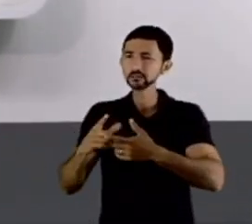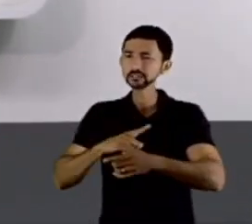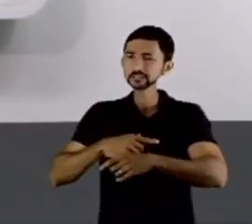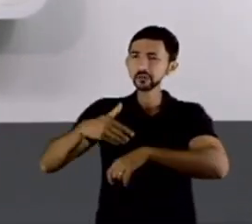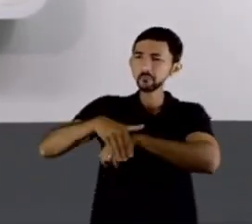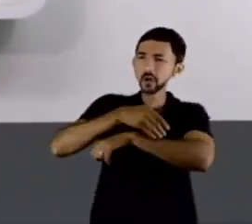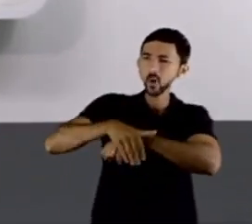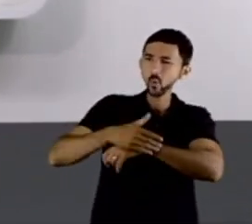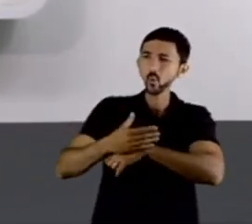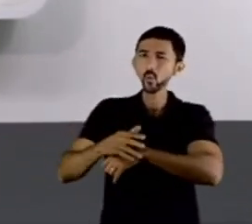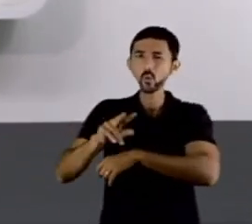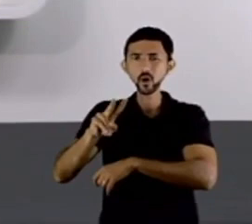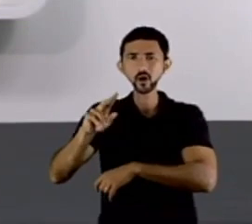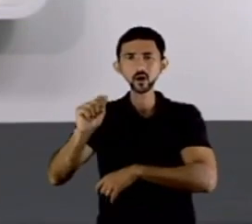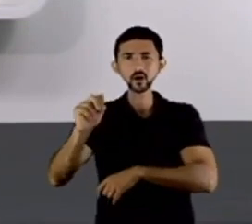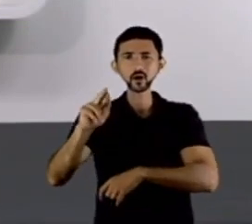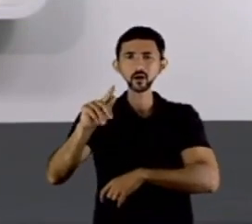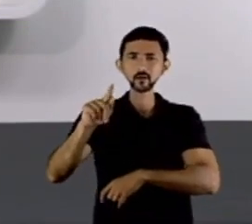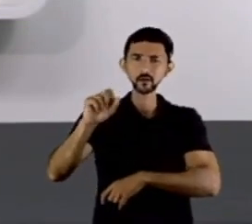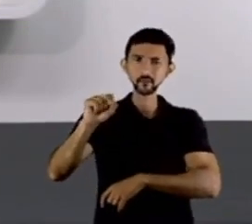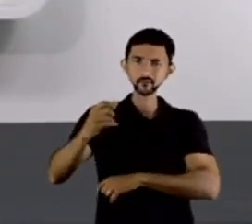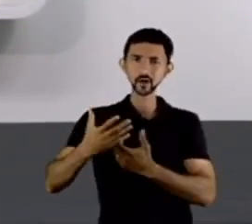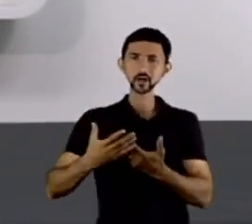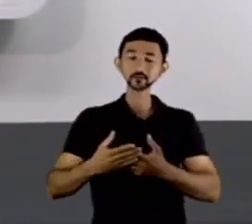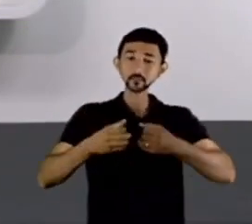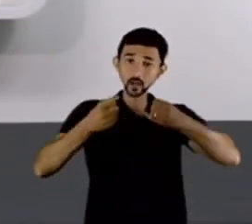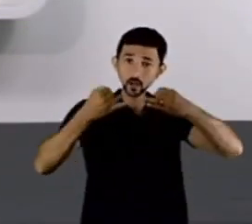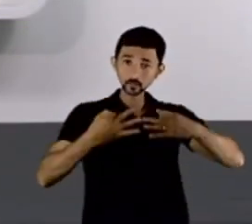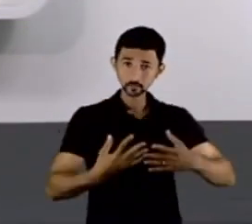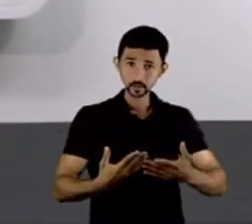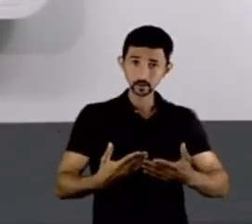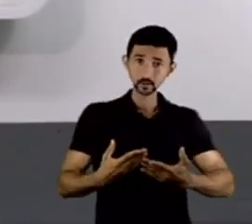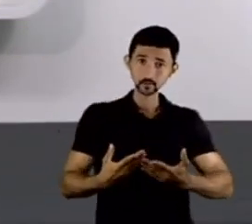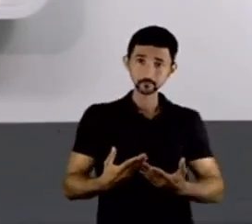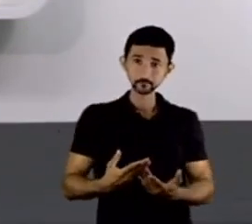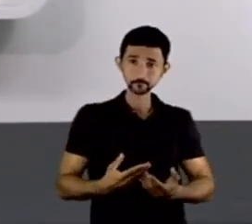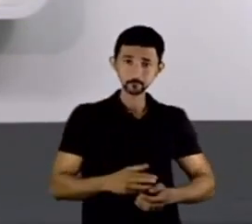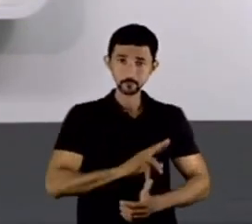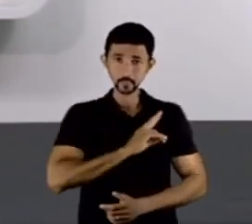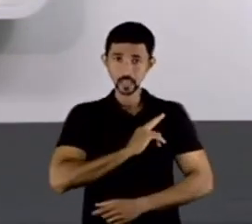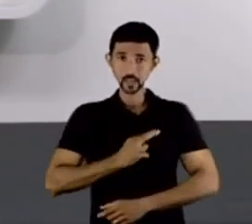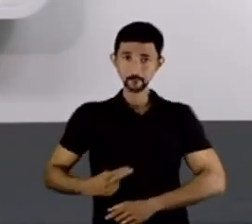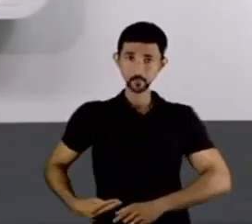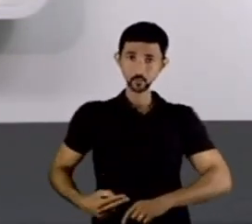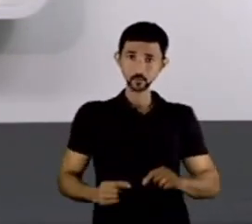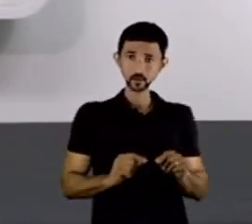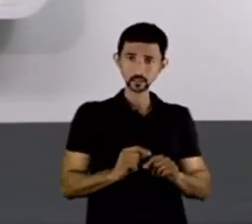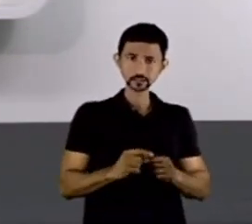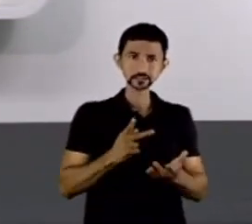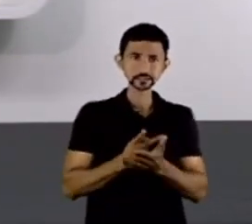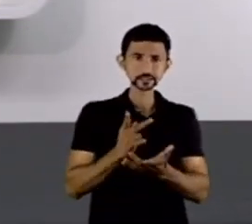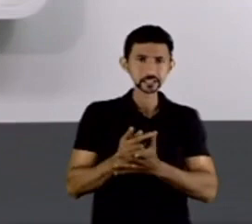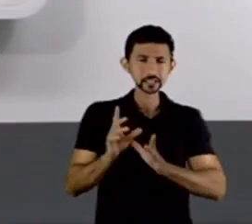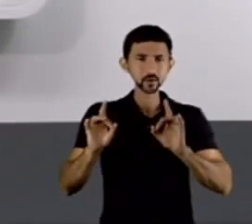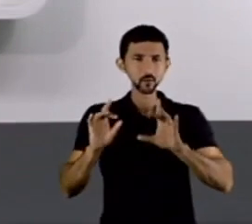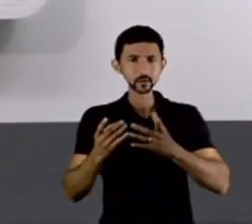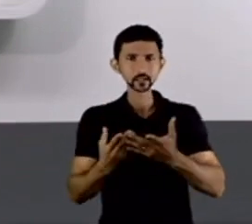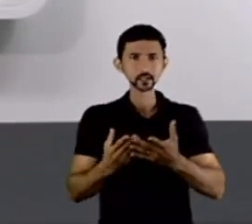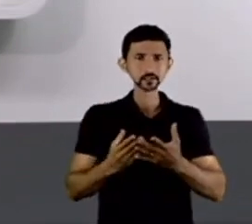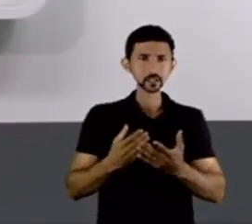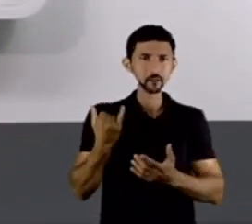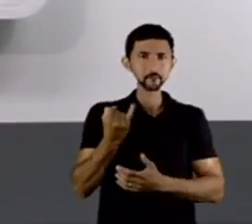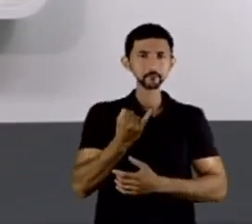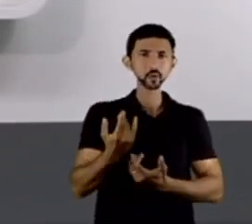Avenida Vargas. Eu sim. Aí foi que eu expliquei para eles em sala de aula que a República, né, ela sempre faz homenagem aos seus grandes